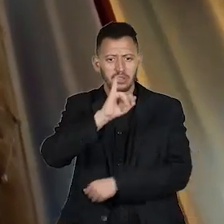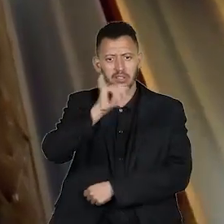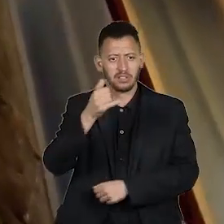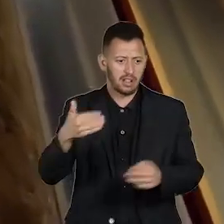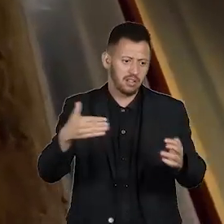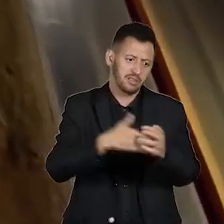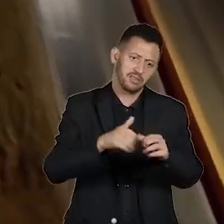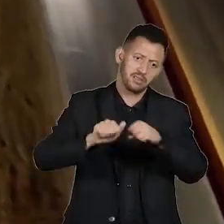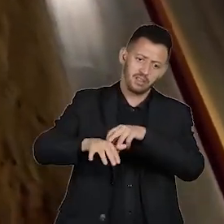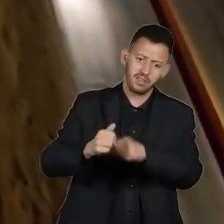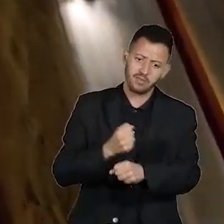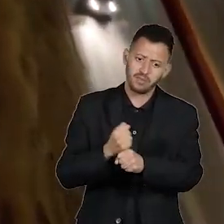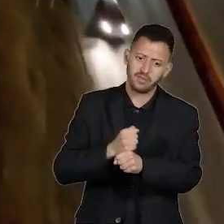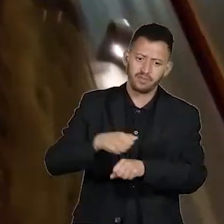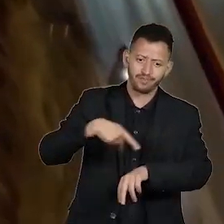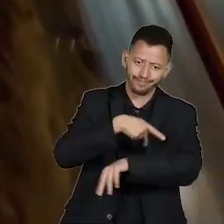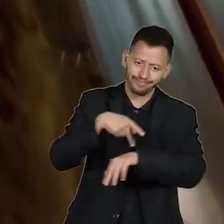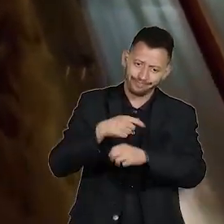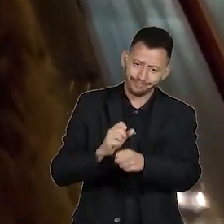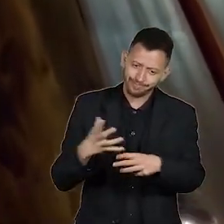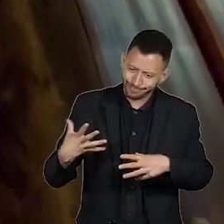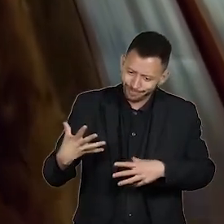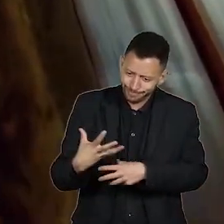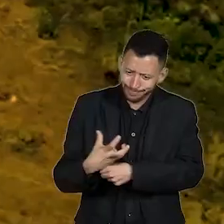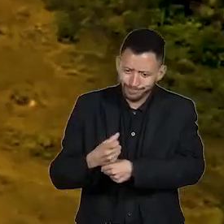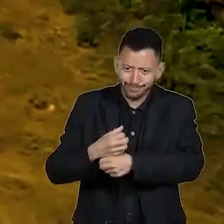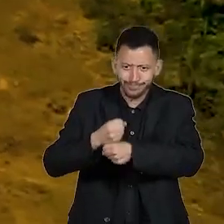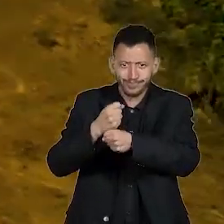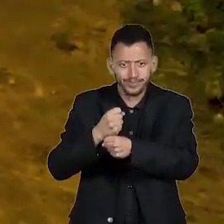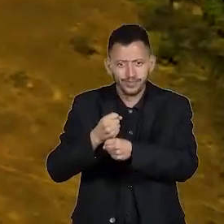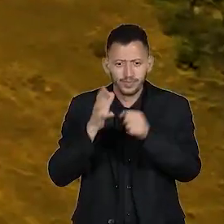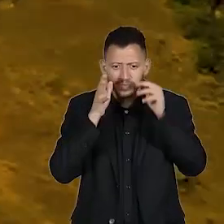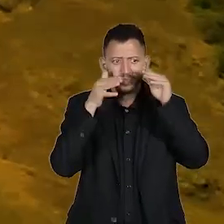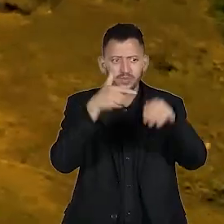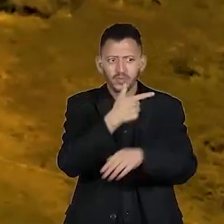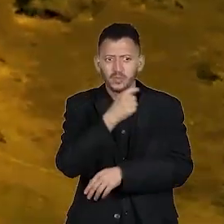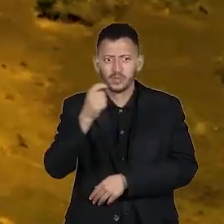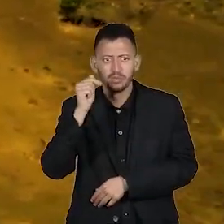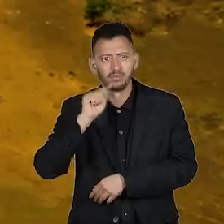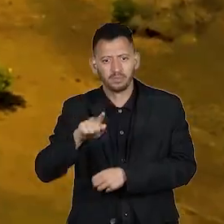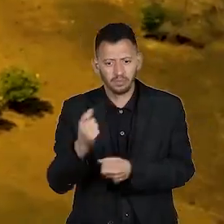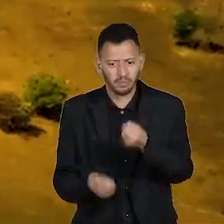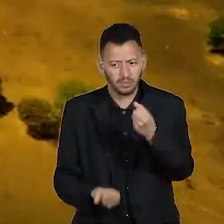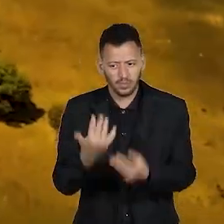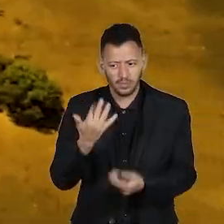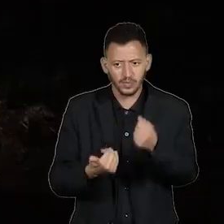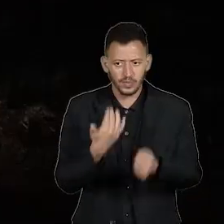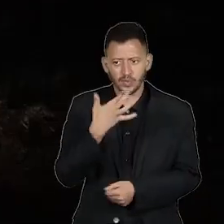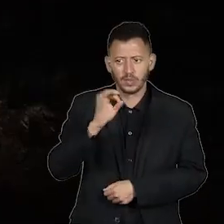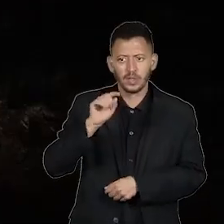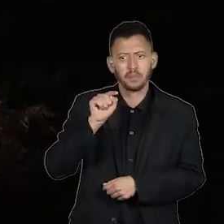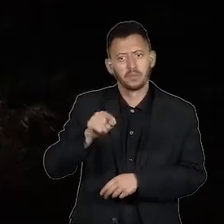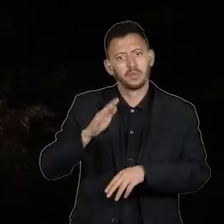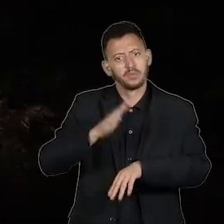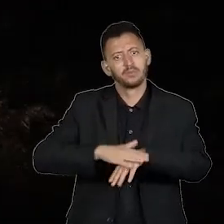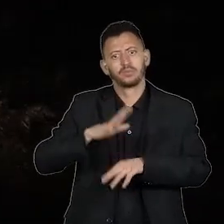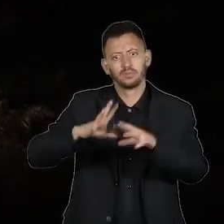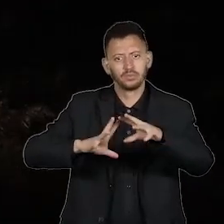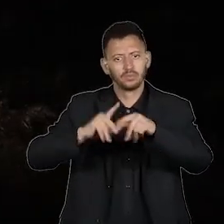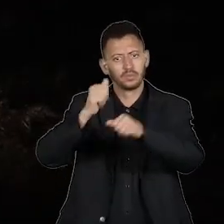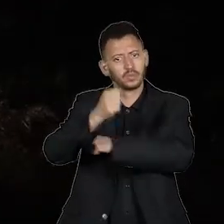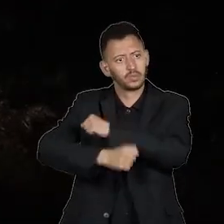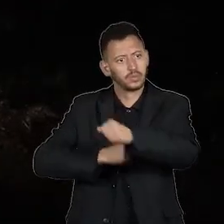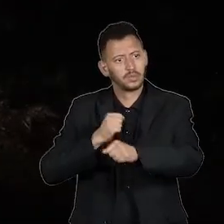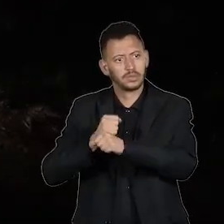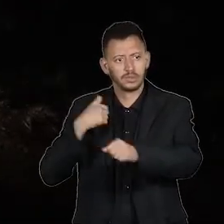De janeiro a setembro deste ano, o país acumula 200 mil focos de incêndio, 10 mil a mais do